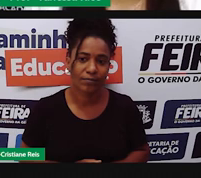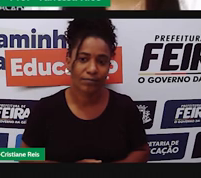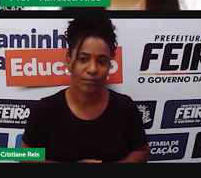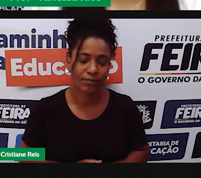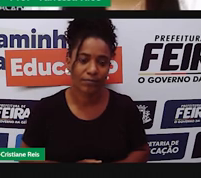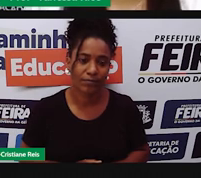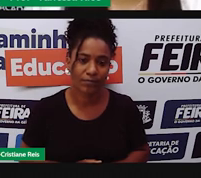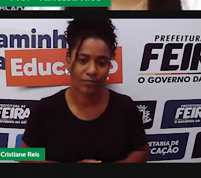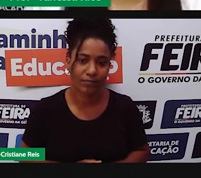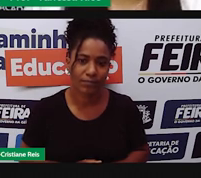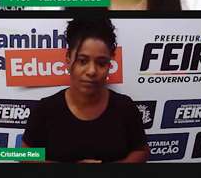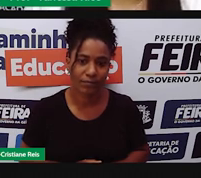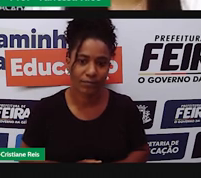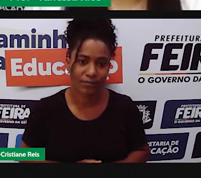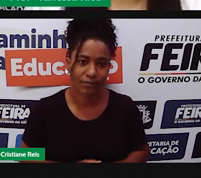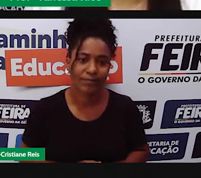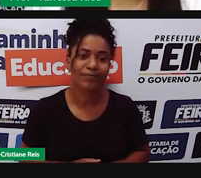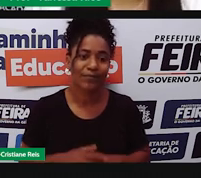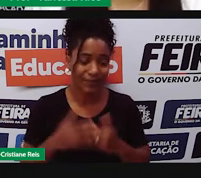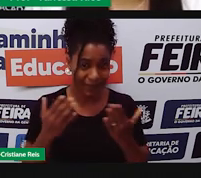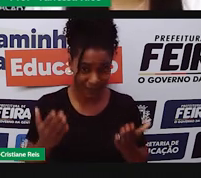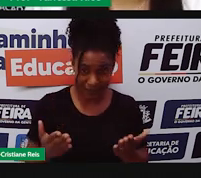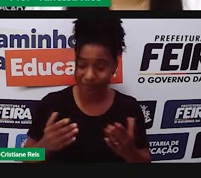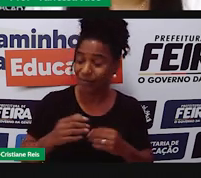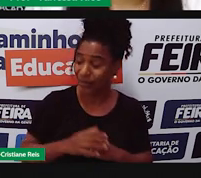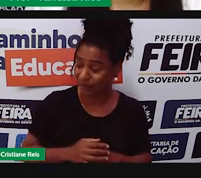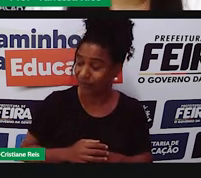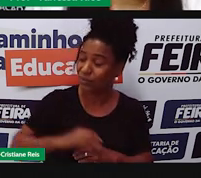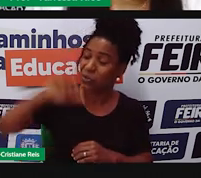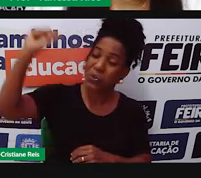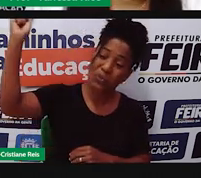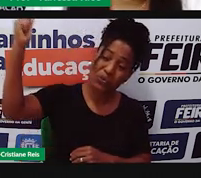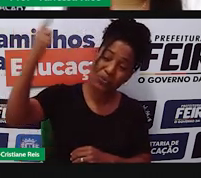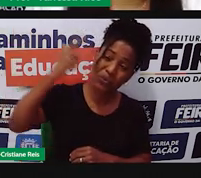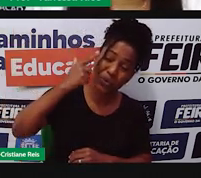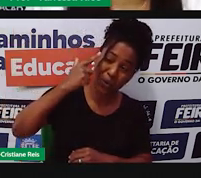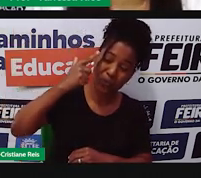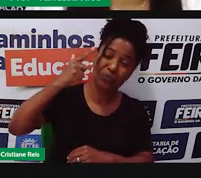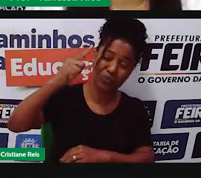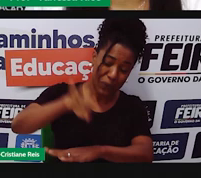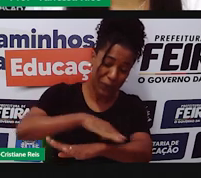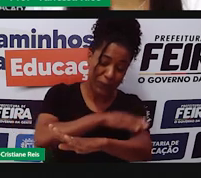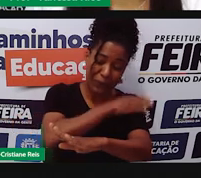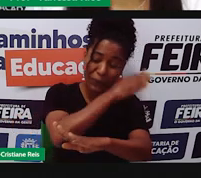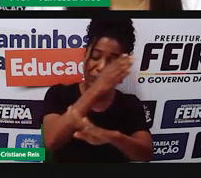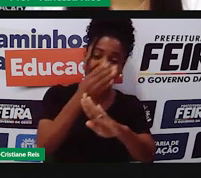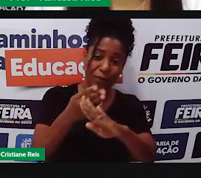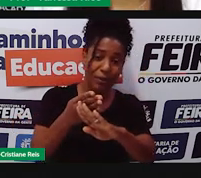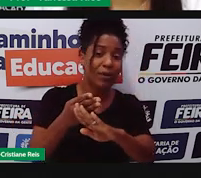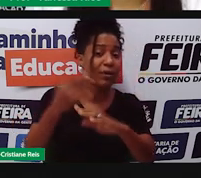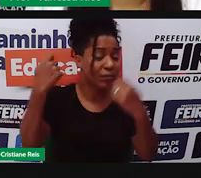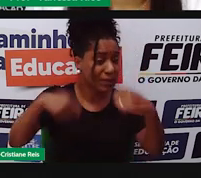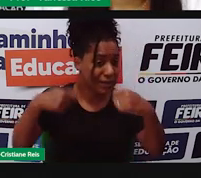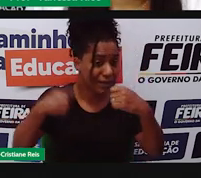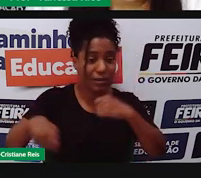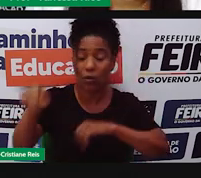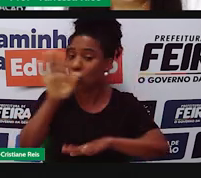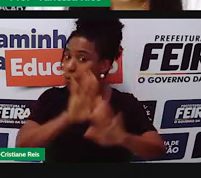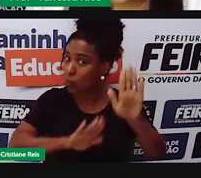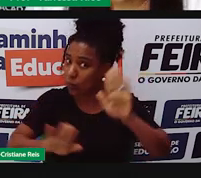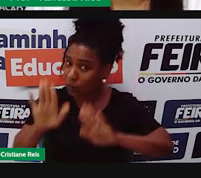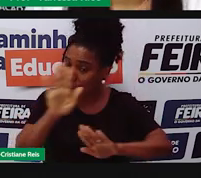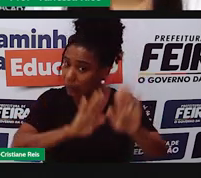A exposição exagerada ao sol apresenta alguns efeitos nocivos, por isso é necessária